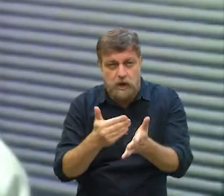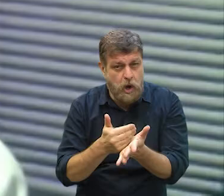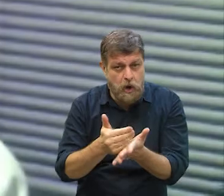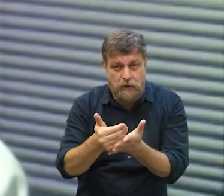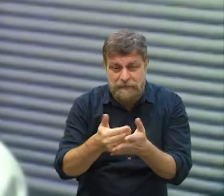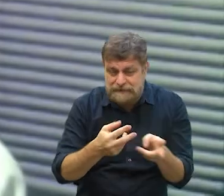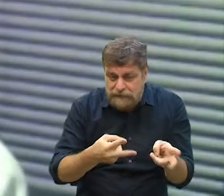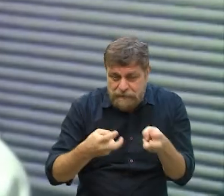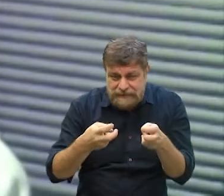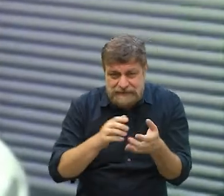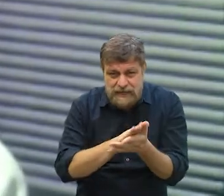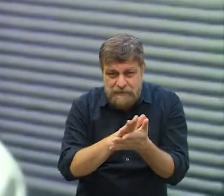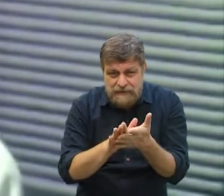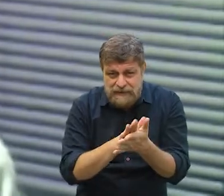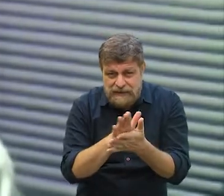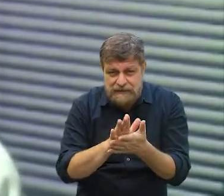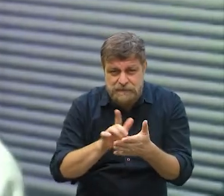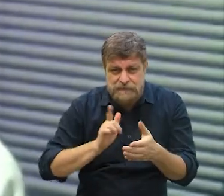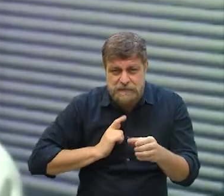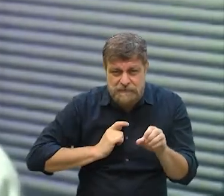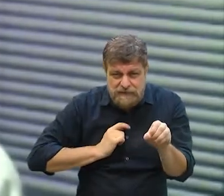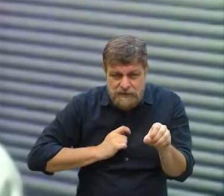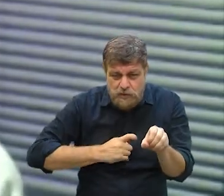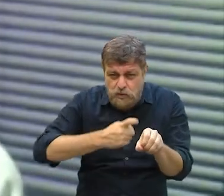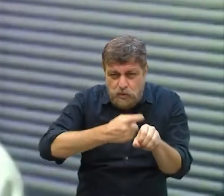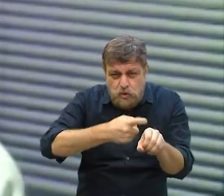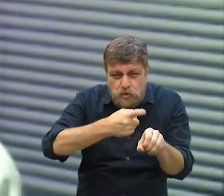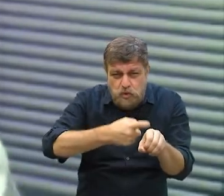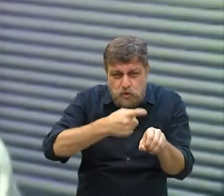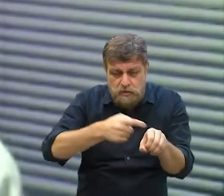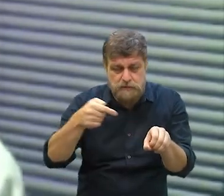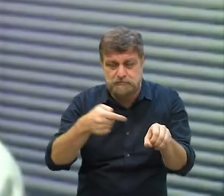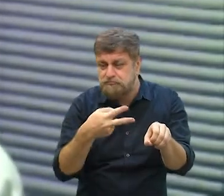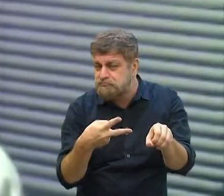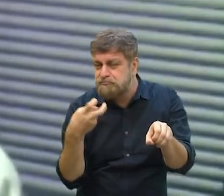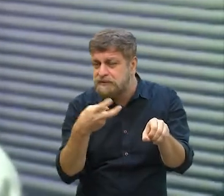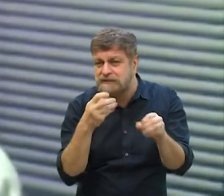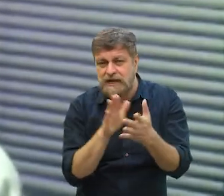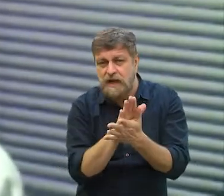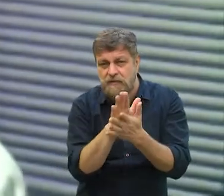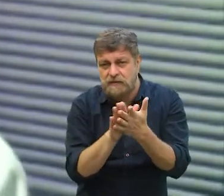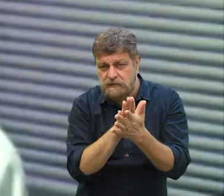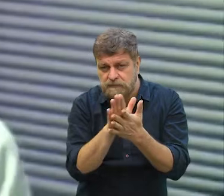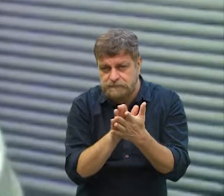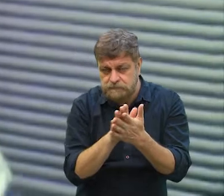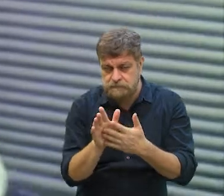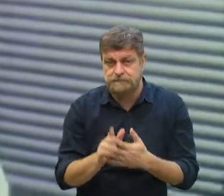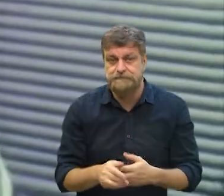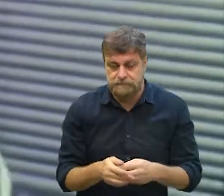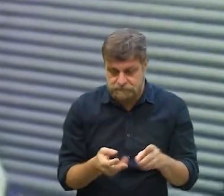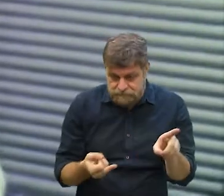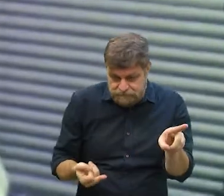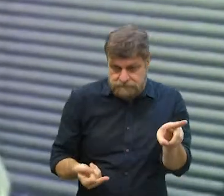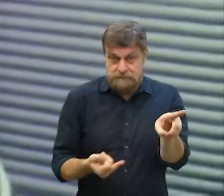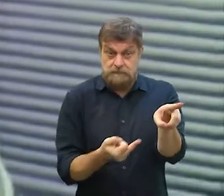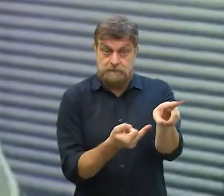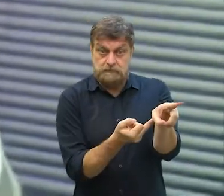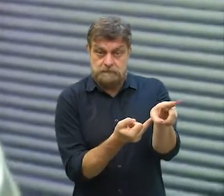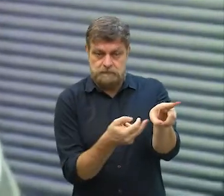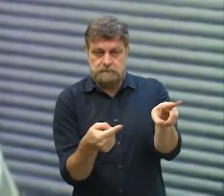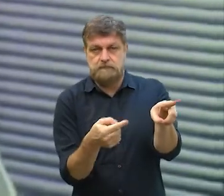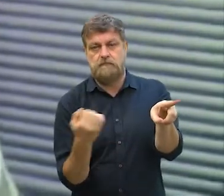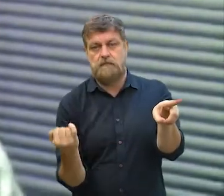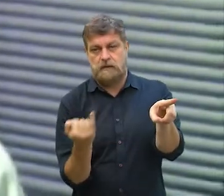Mas no começo não sente nada. Ele tem um endurecimento, um nódulozinho que passa despercebido. E aí a importância do exame de toque, que